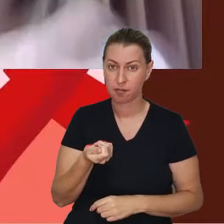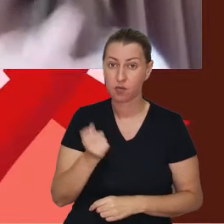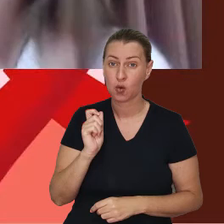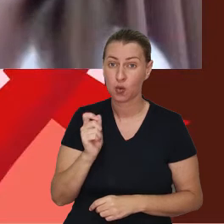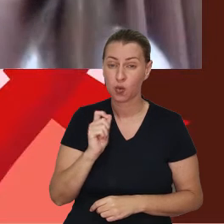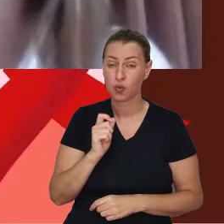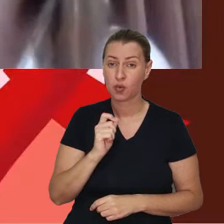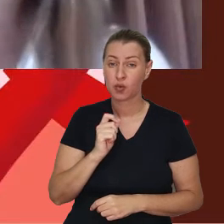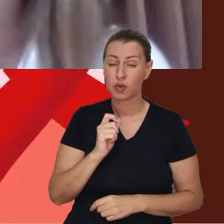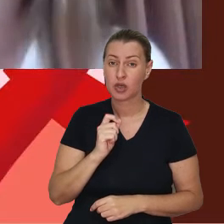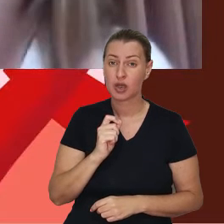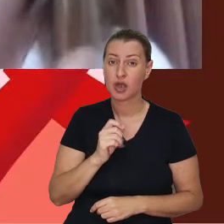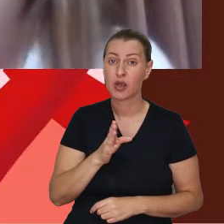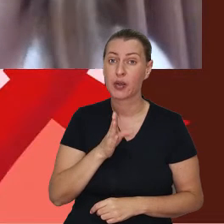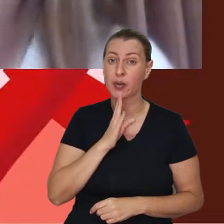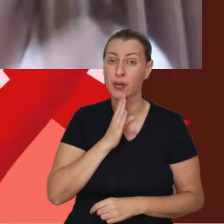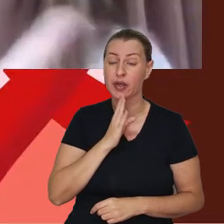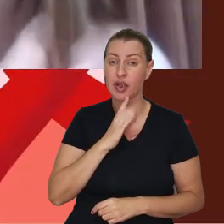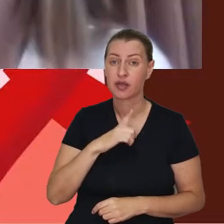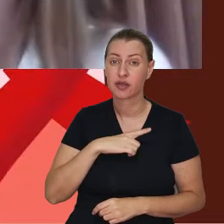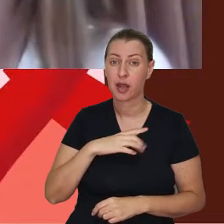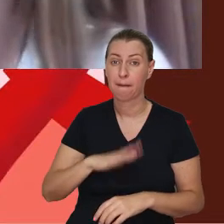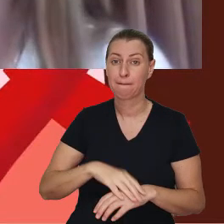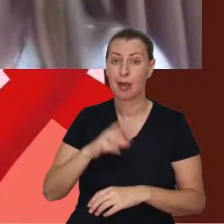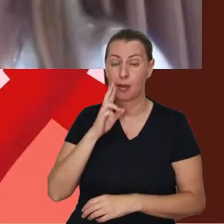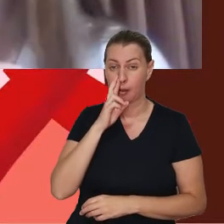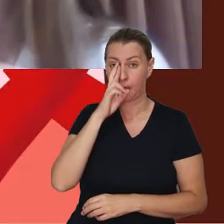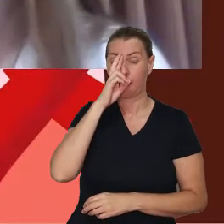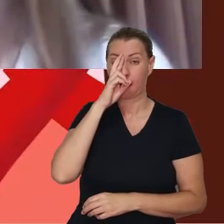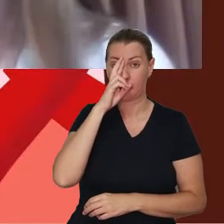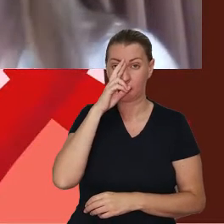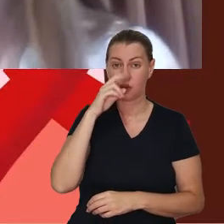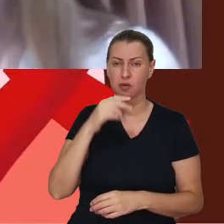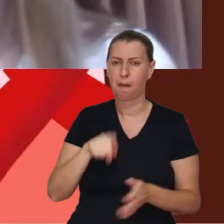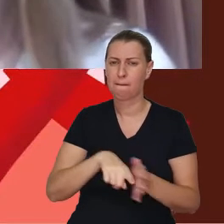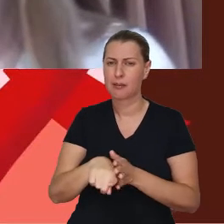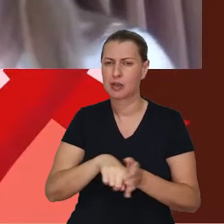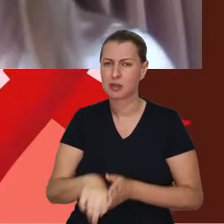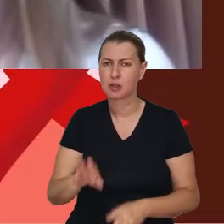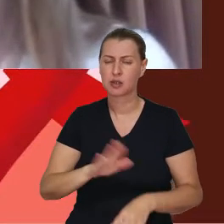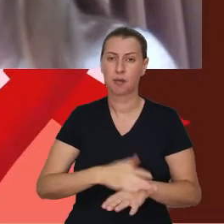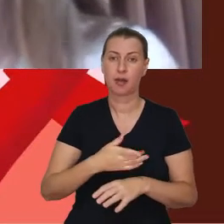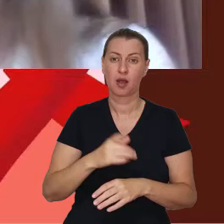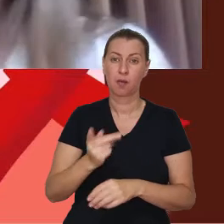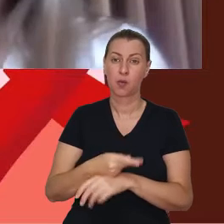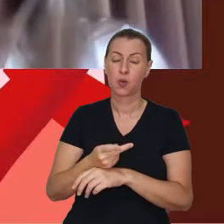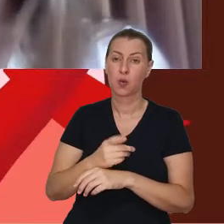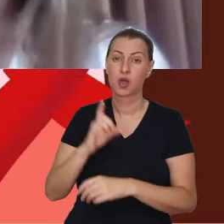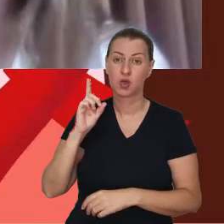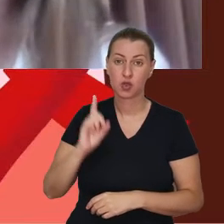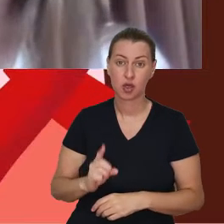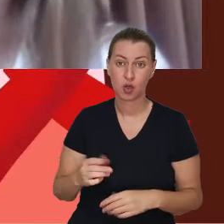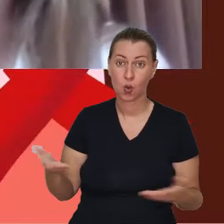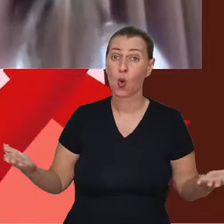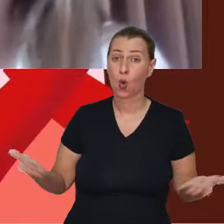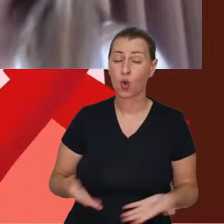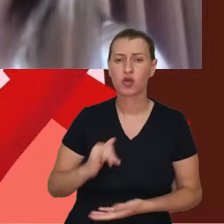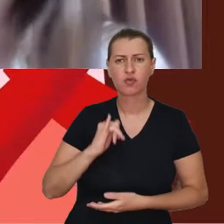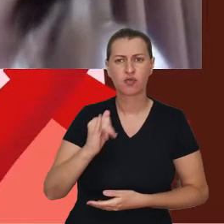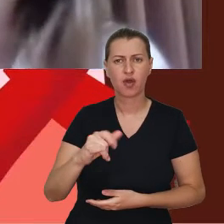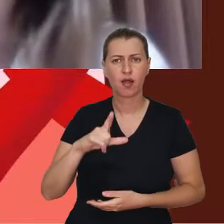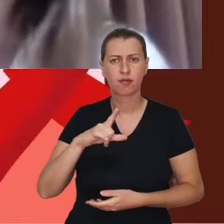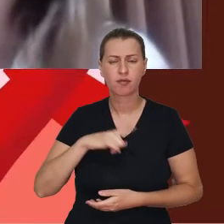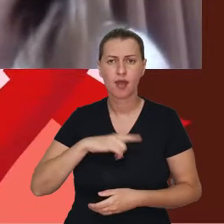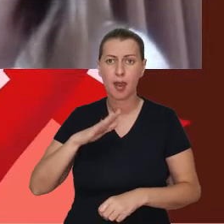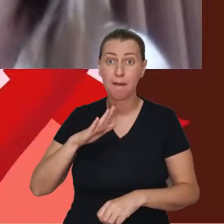se identifica com um risco maior, ele acaba pesquisando mais sobre, indo atrás dos seus direitos. E hoje eu vou te dizer que a gente tem mais demanda